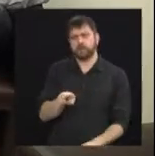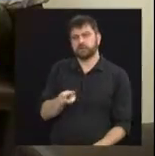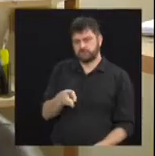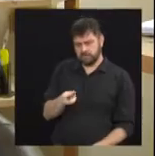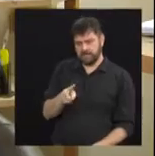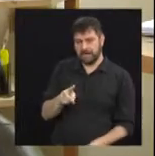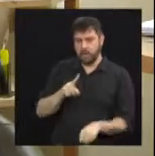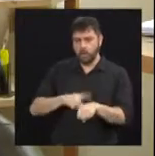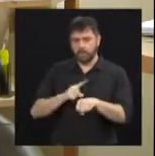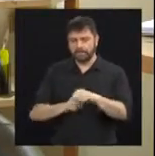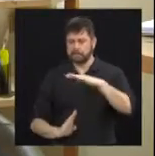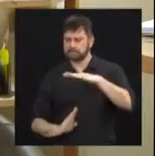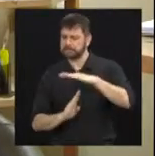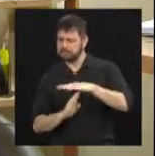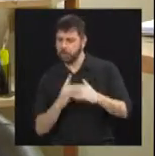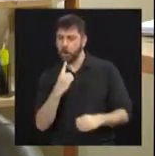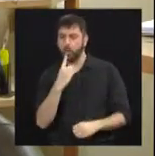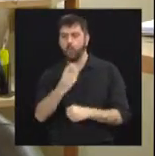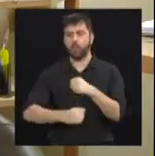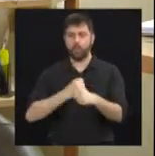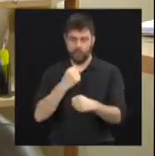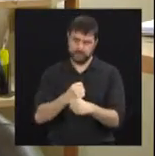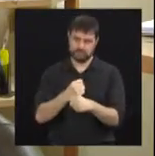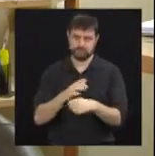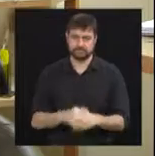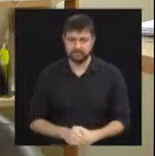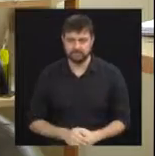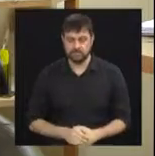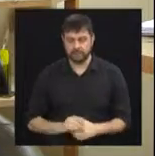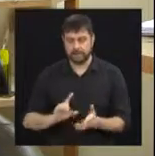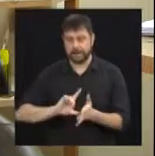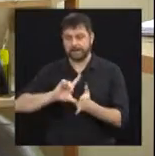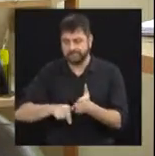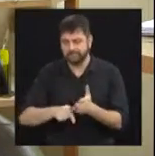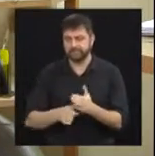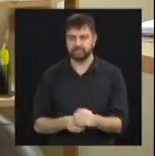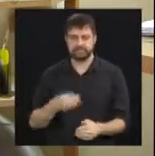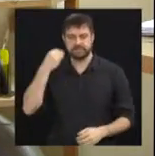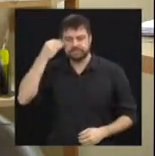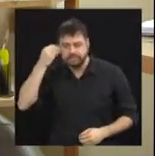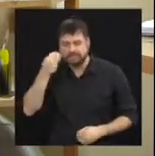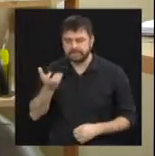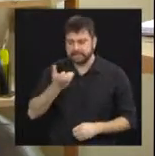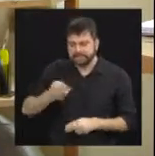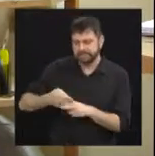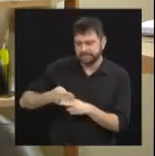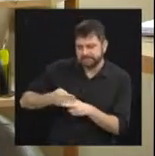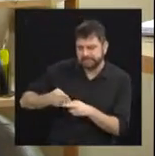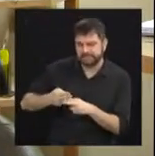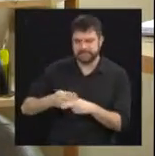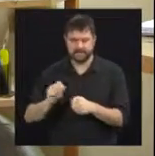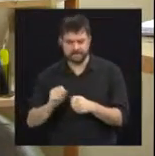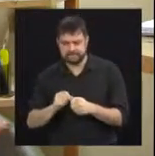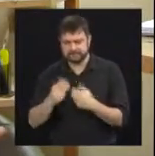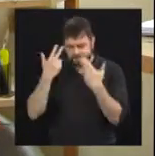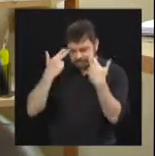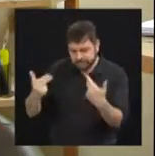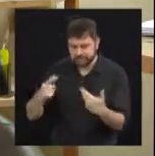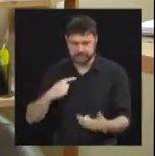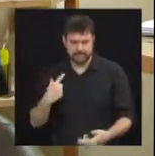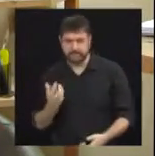o período-chave é realmente o período de 12 meses. Então, após a tentativa por um ano, se expondo, mais uma vez, à